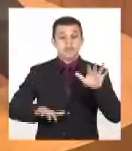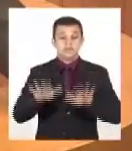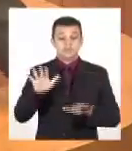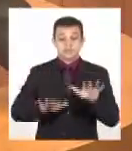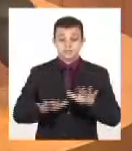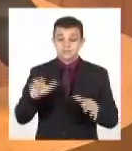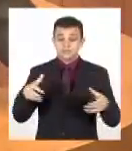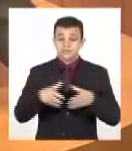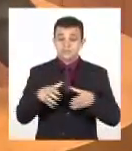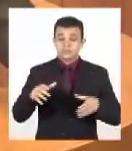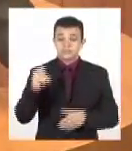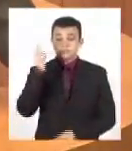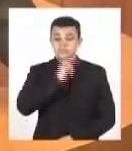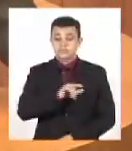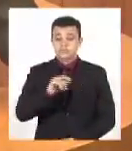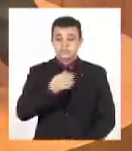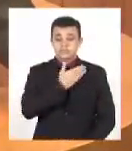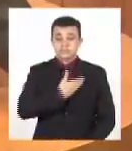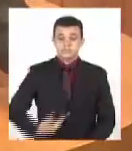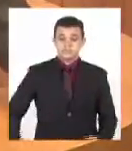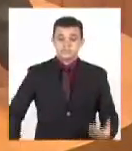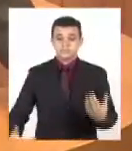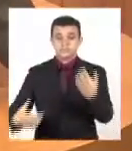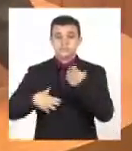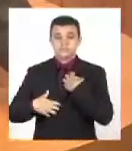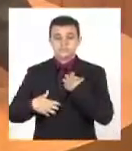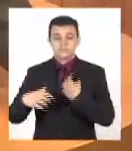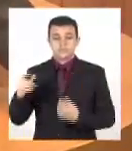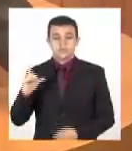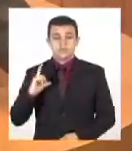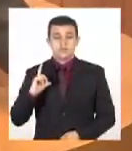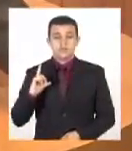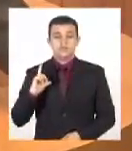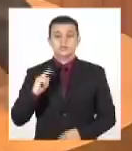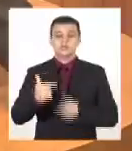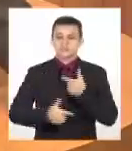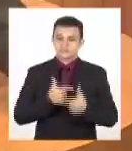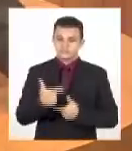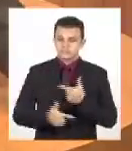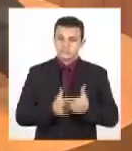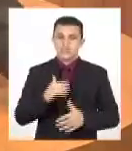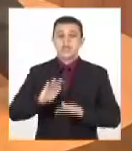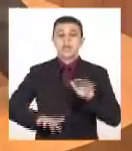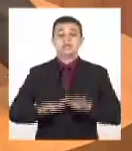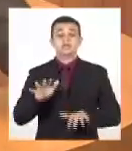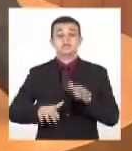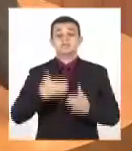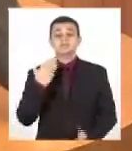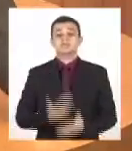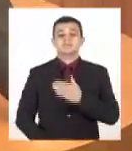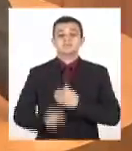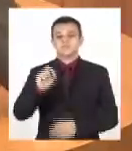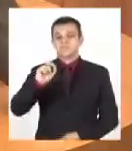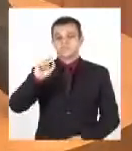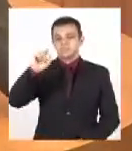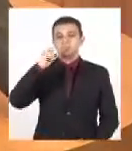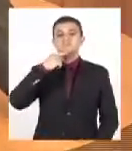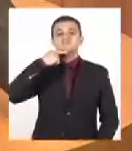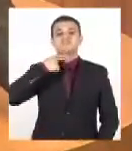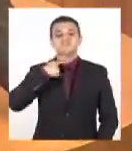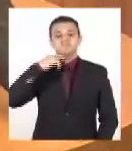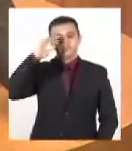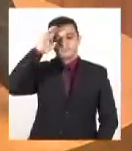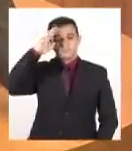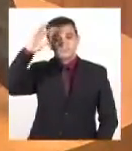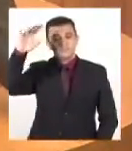do ato de governar acaba tirando a ideologia, o idealismo, acaba tirando essa linha de